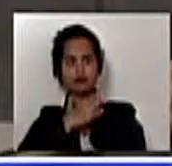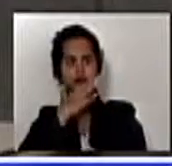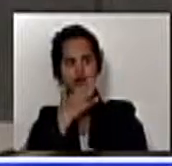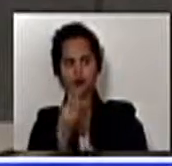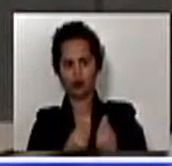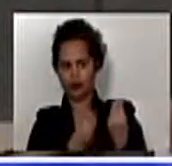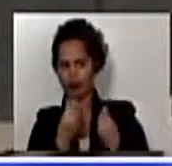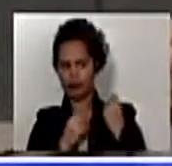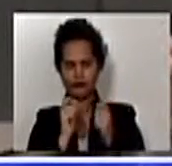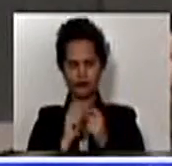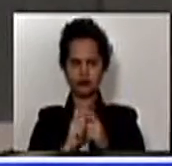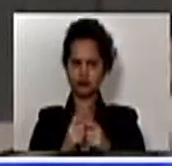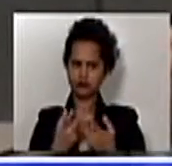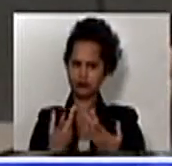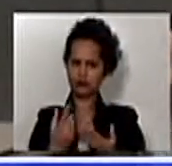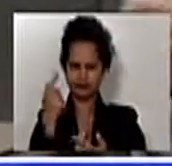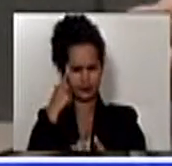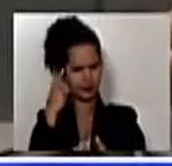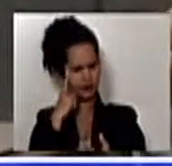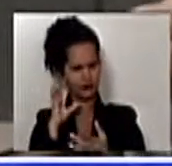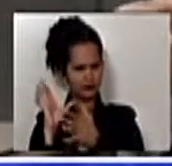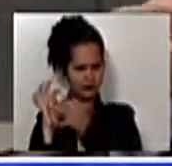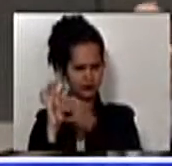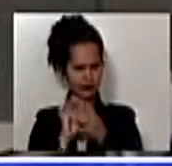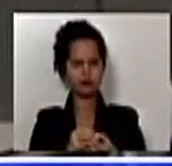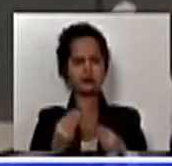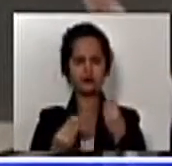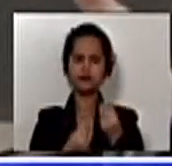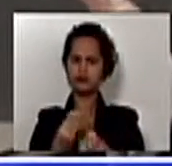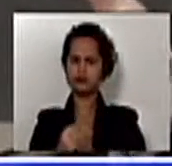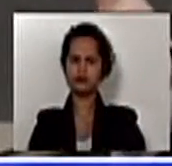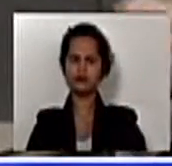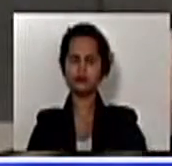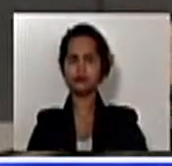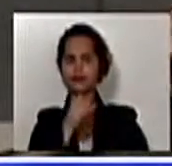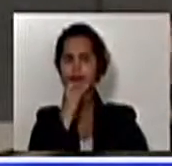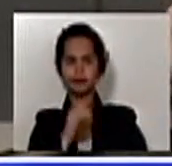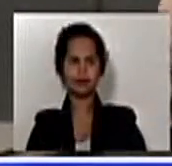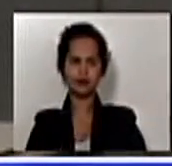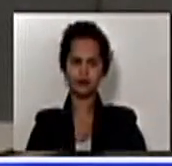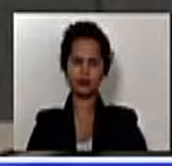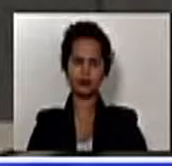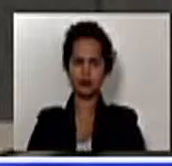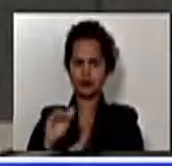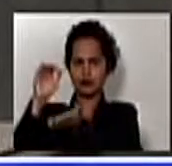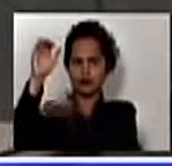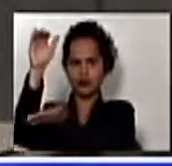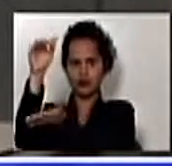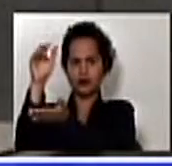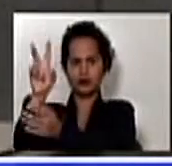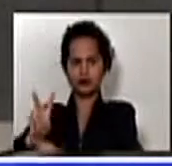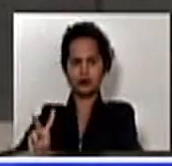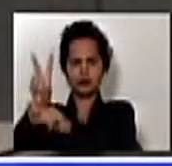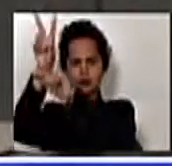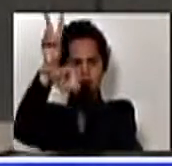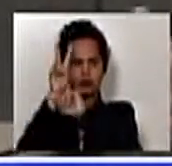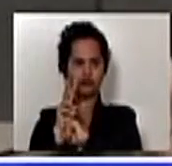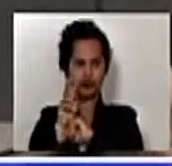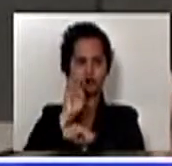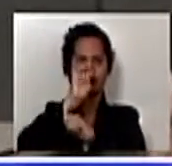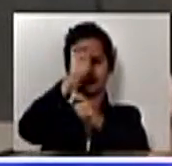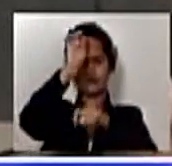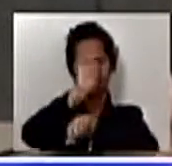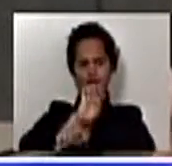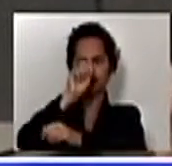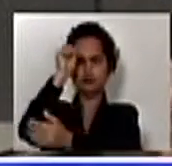até, né? A gente pensar numa solução dessa, que é o servidor retirar consignado e o Estado pagar esse consignado,